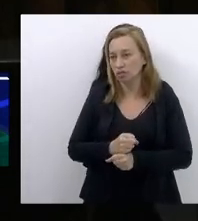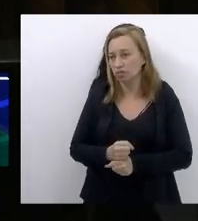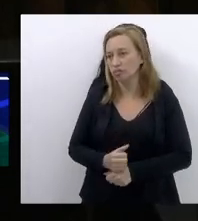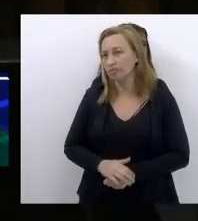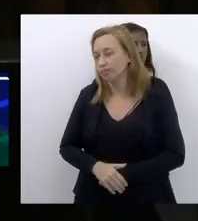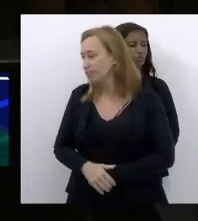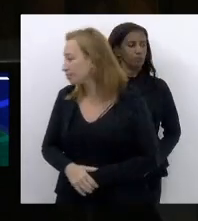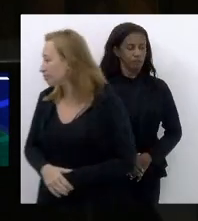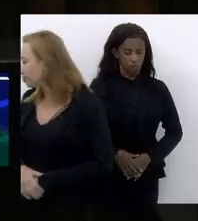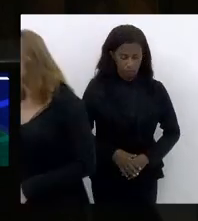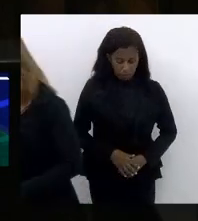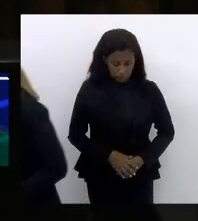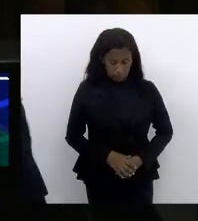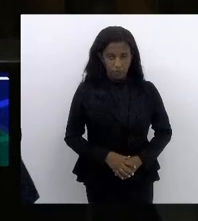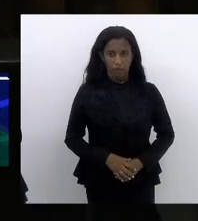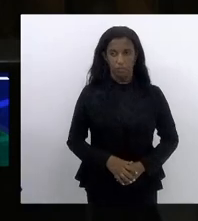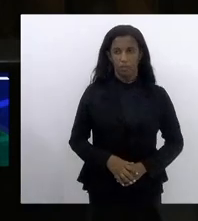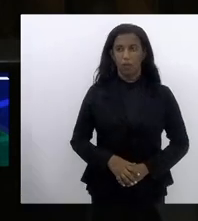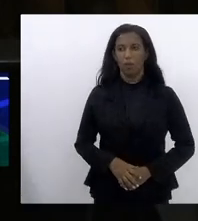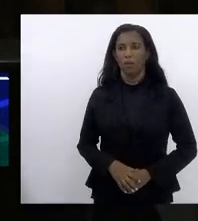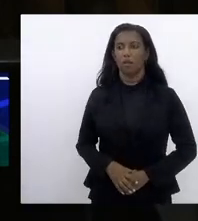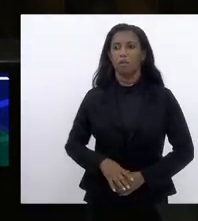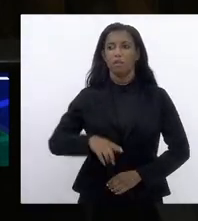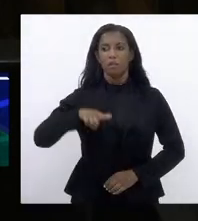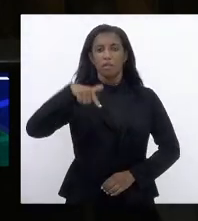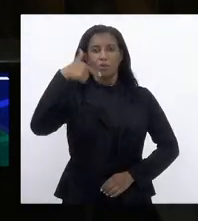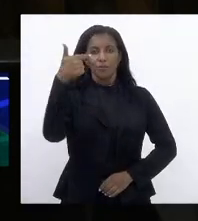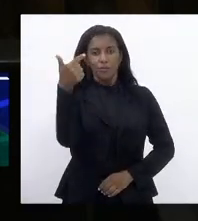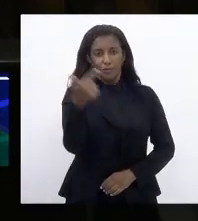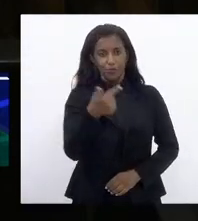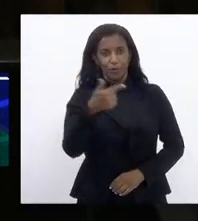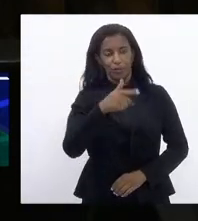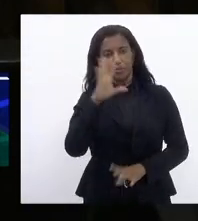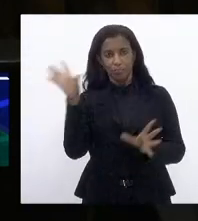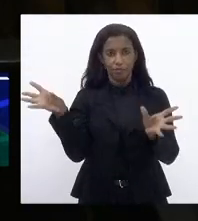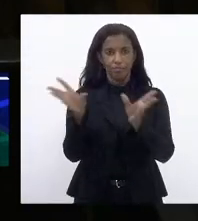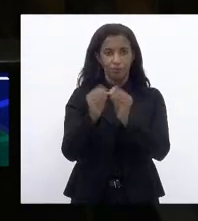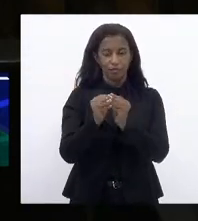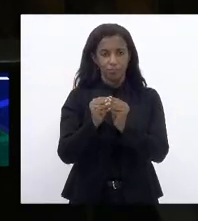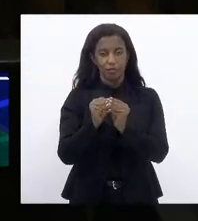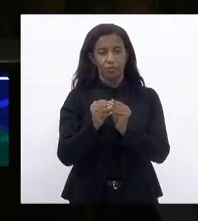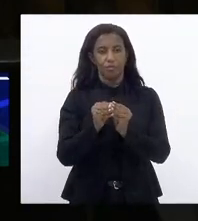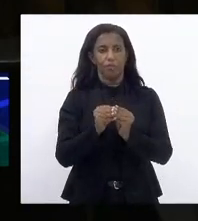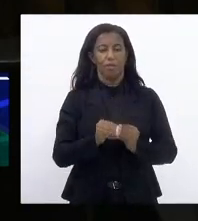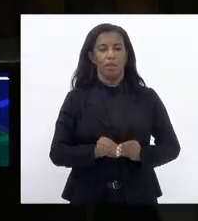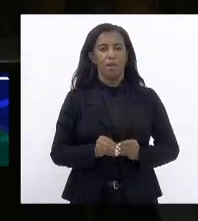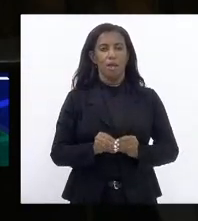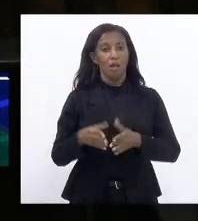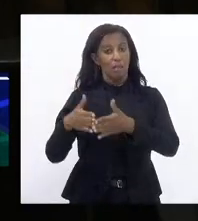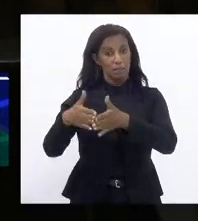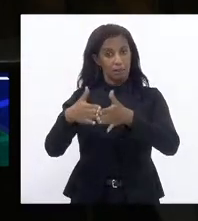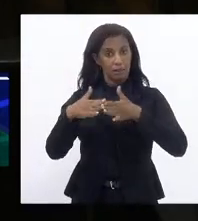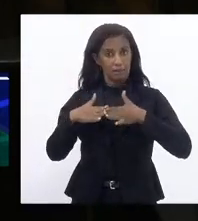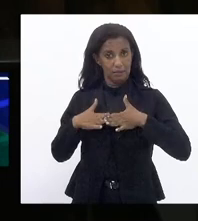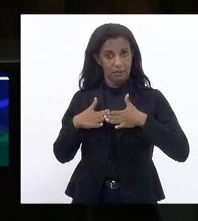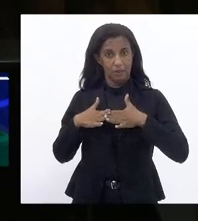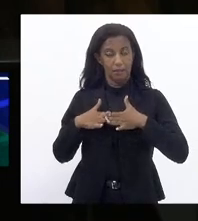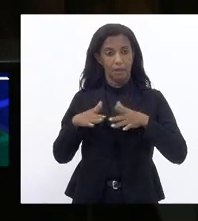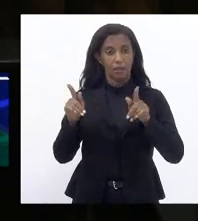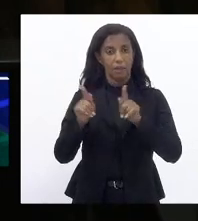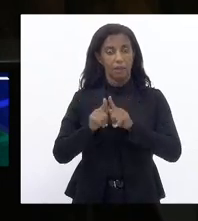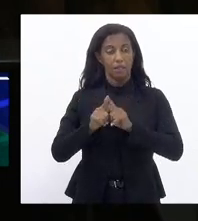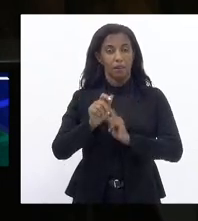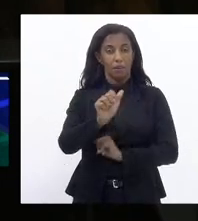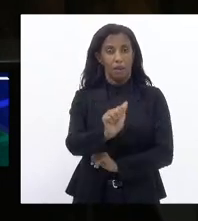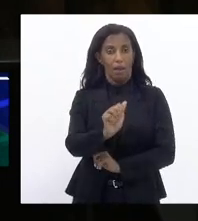2, e eu queria exatamente concluir aí, a conversão em pecúnia de licenças e abonos por